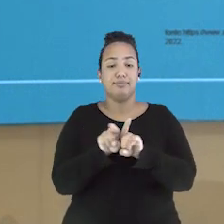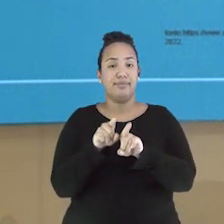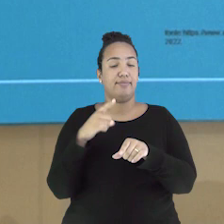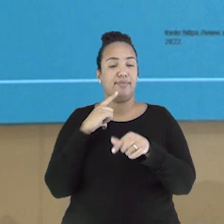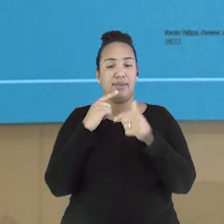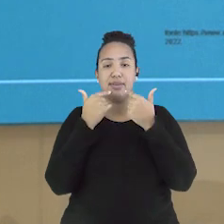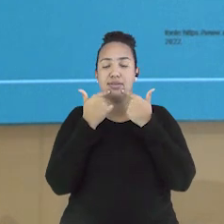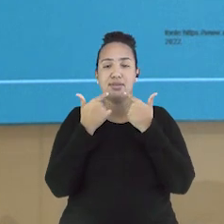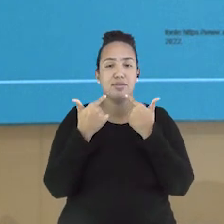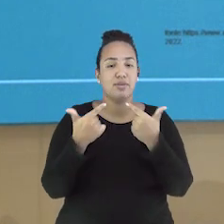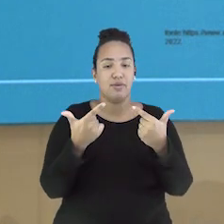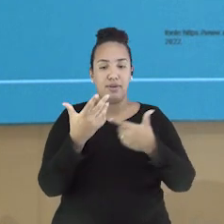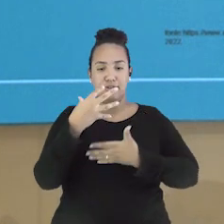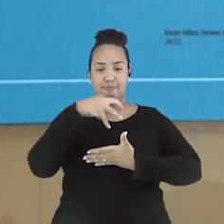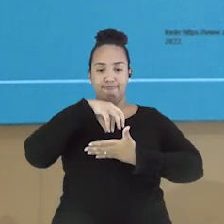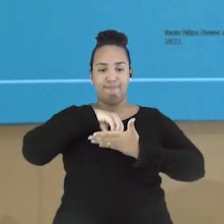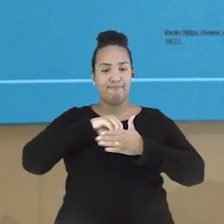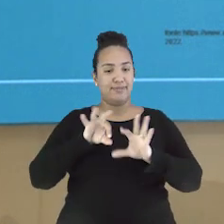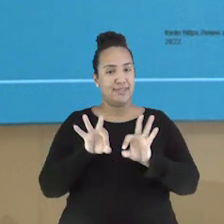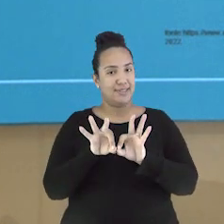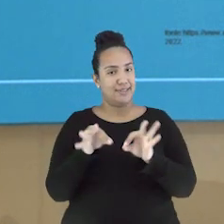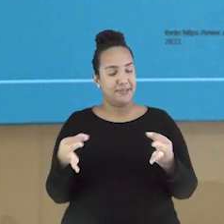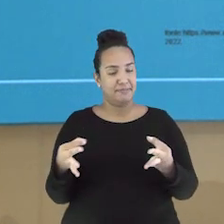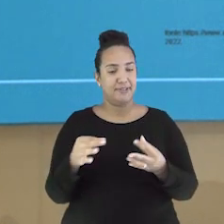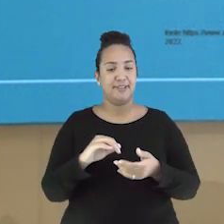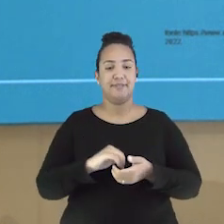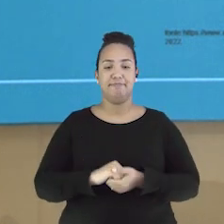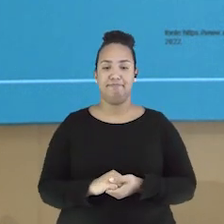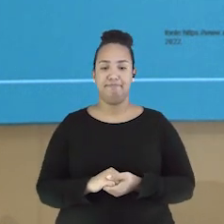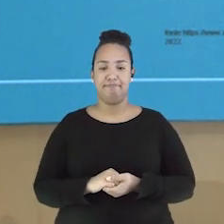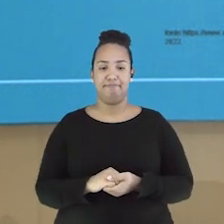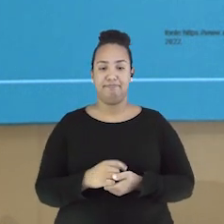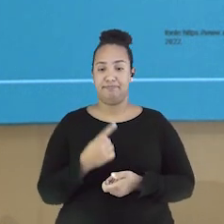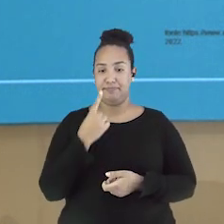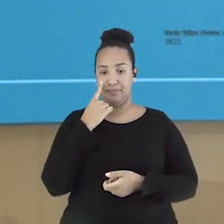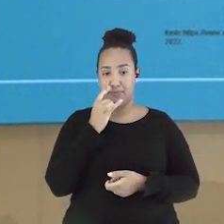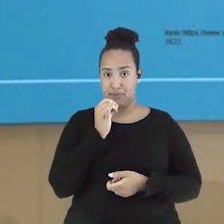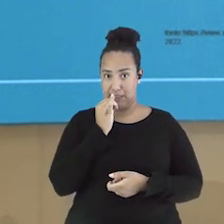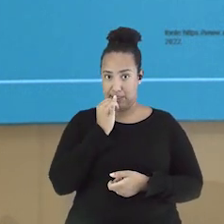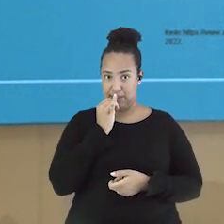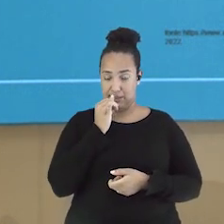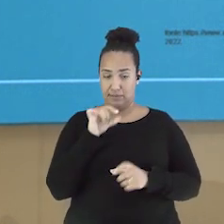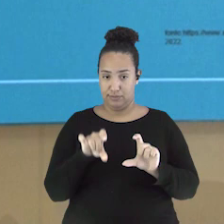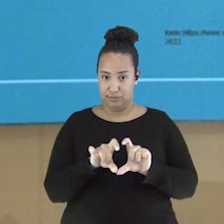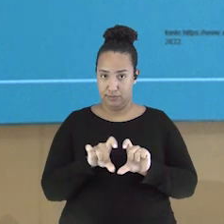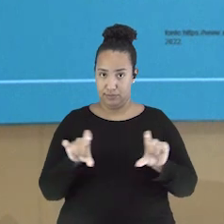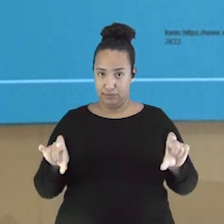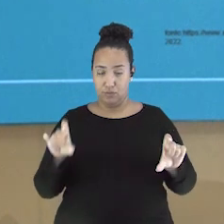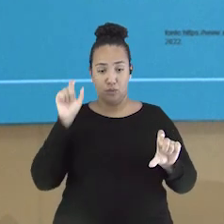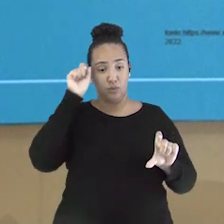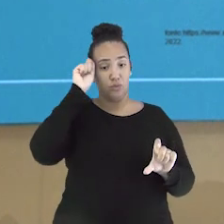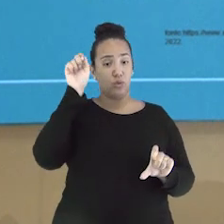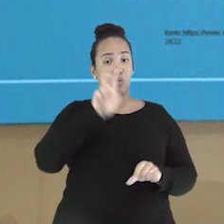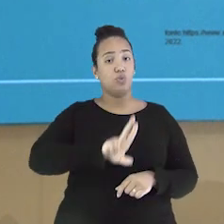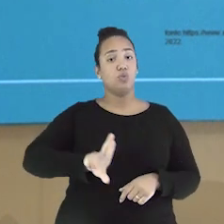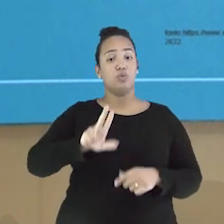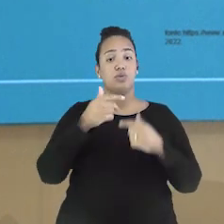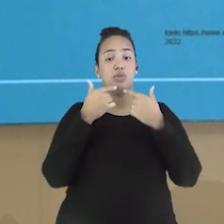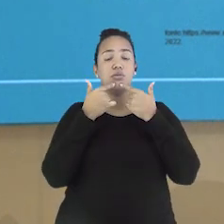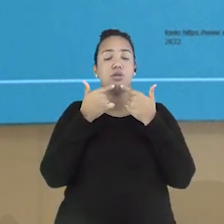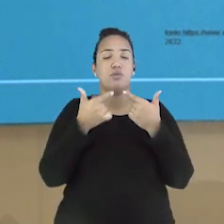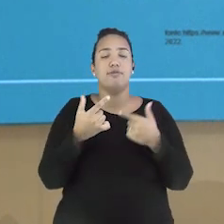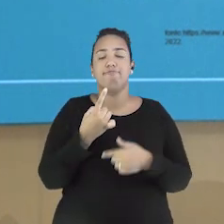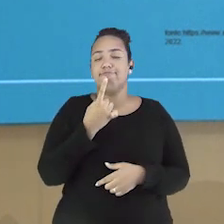uma linguagem mais subjetiva, simples e clara. Notem que no exemplo que eu trouxe, o autor utiliza uma linguagem